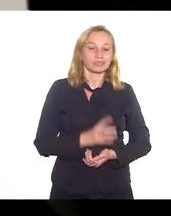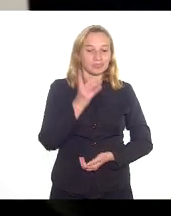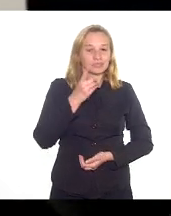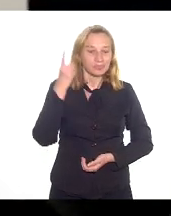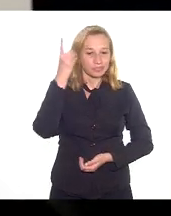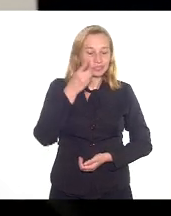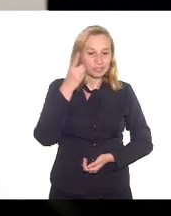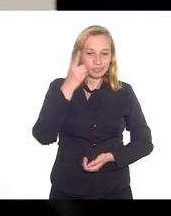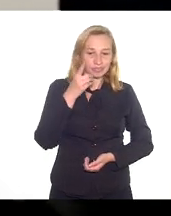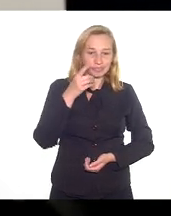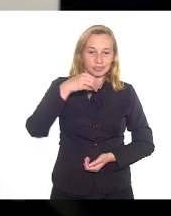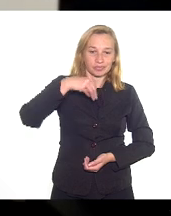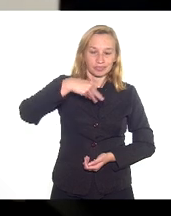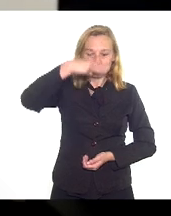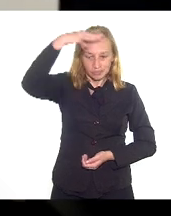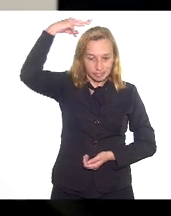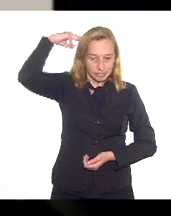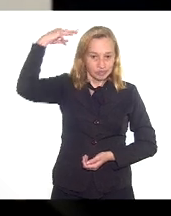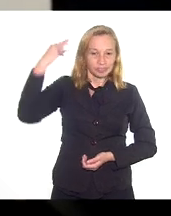Deputado Márcio Pacheco.